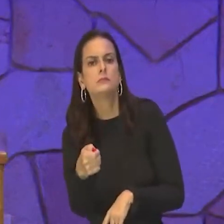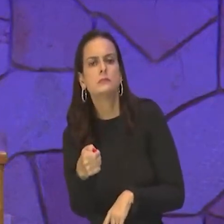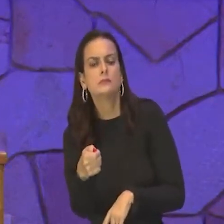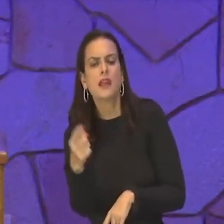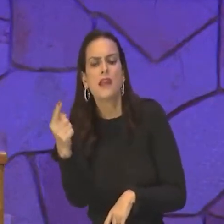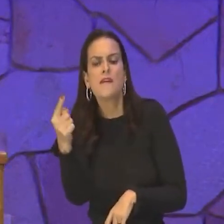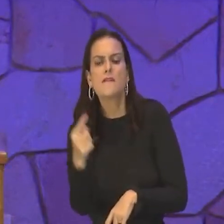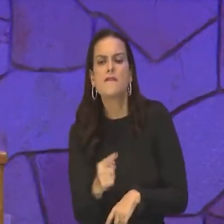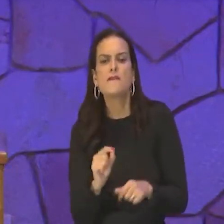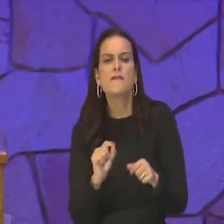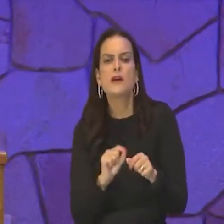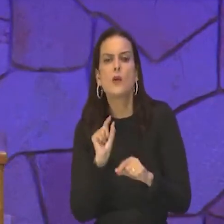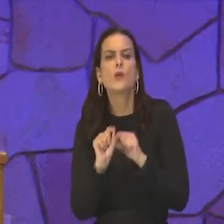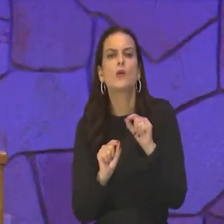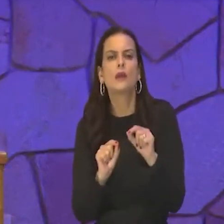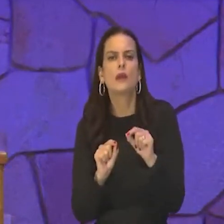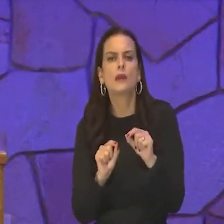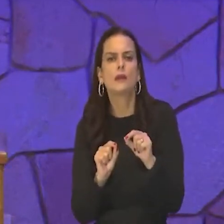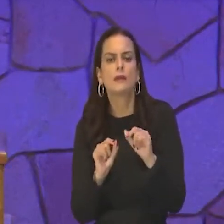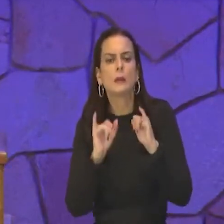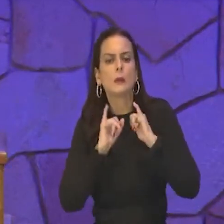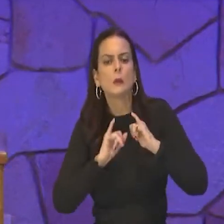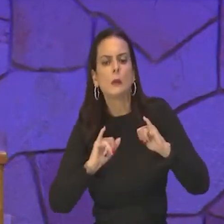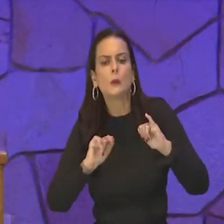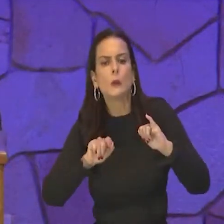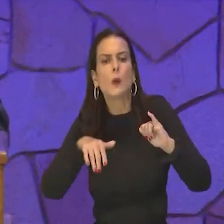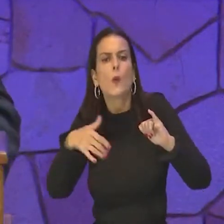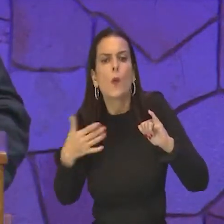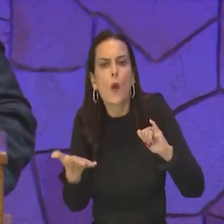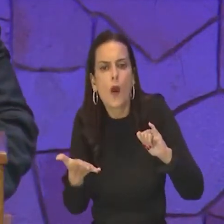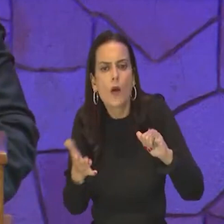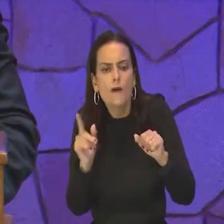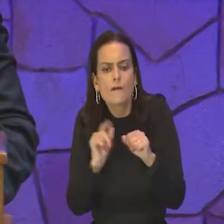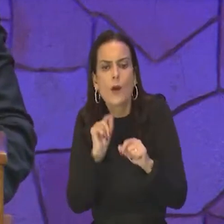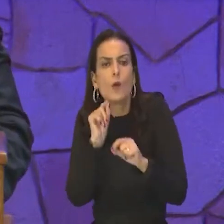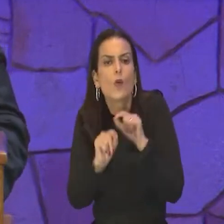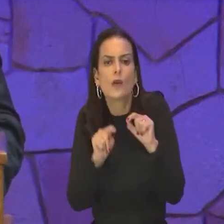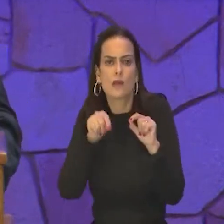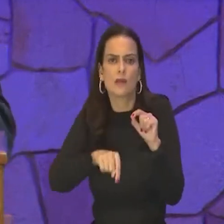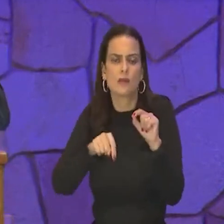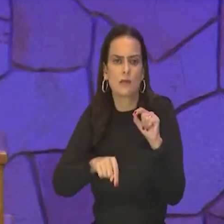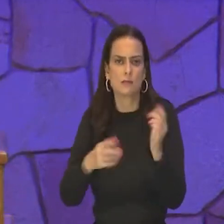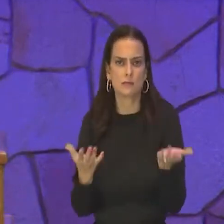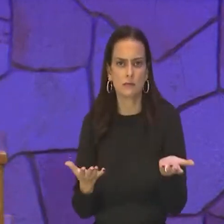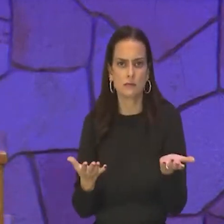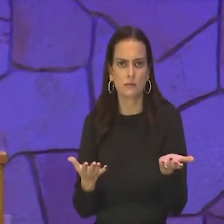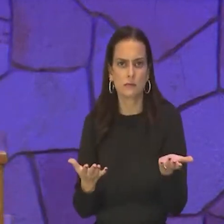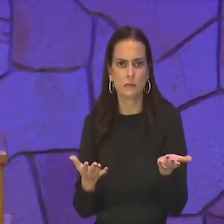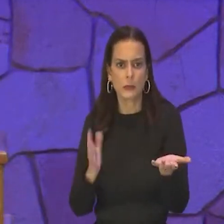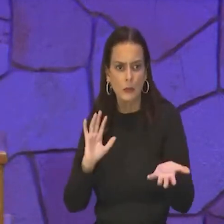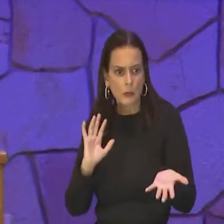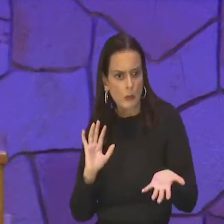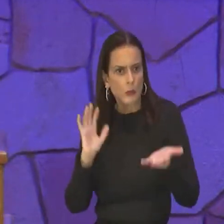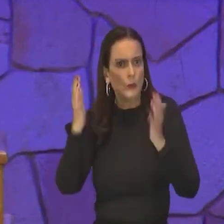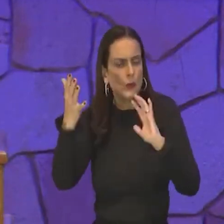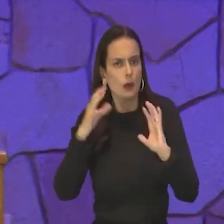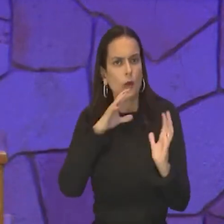fazer? Que mensagem é essa? E o que ele está fazendo? Que está revolucionando o